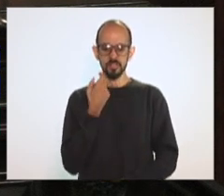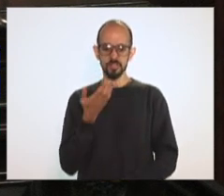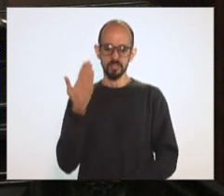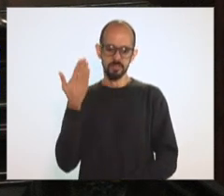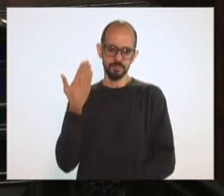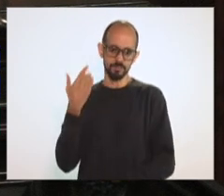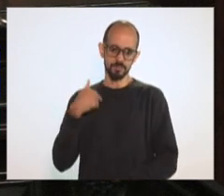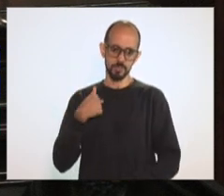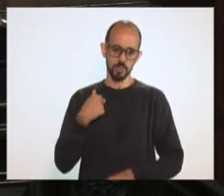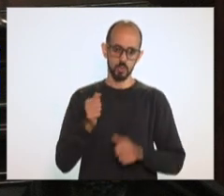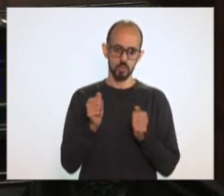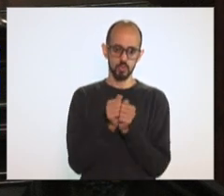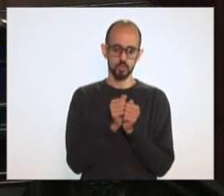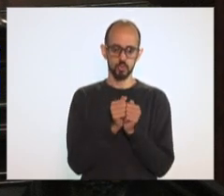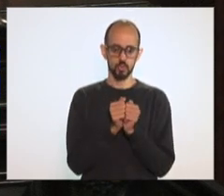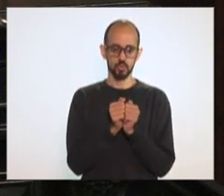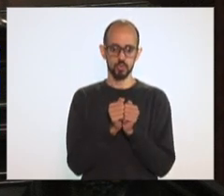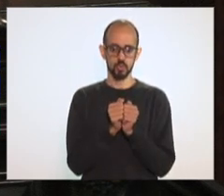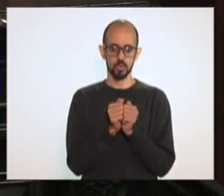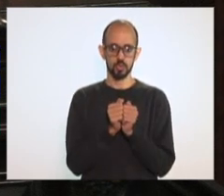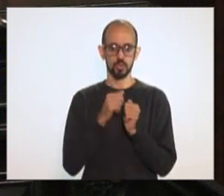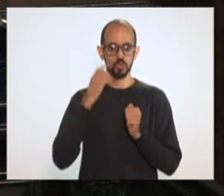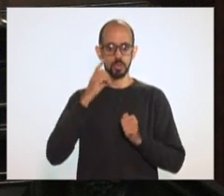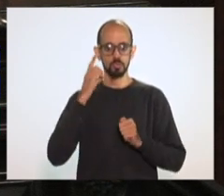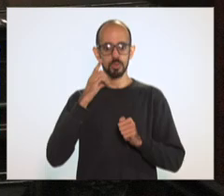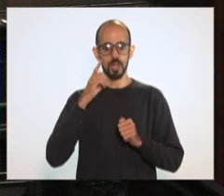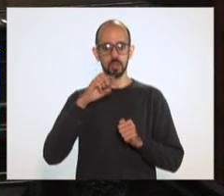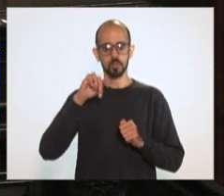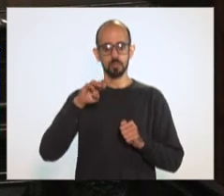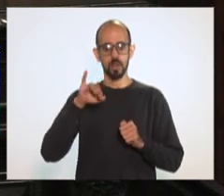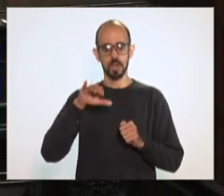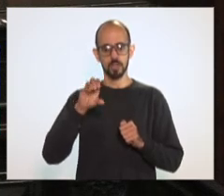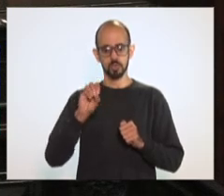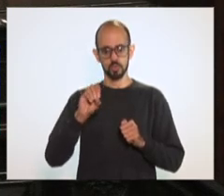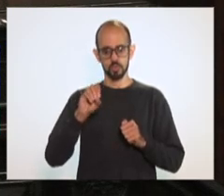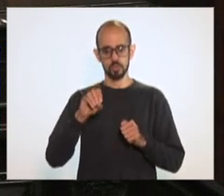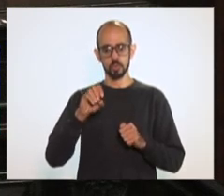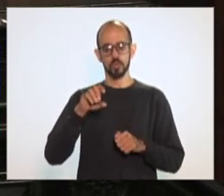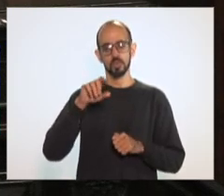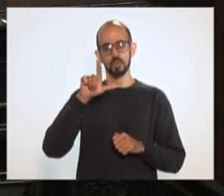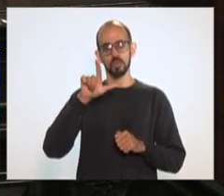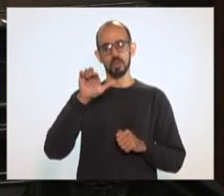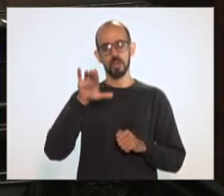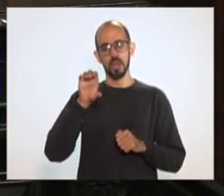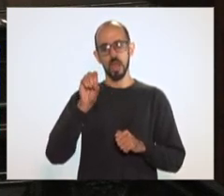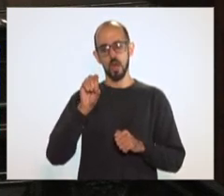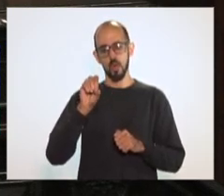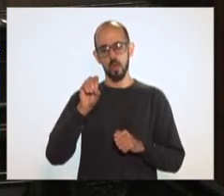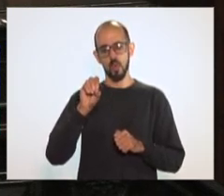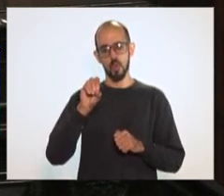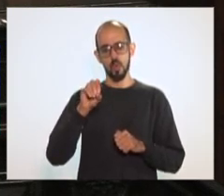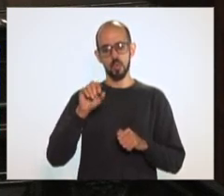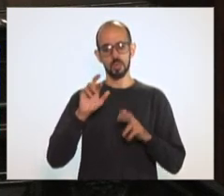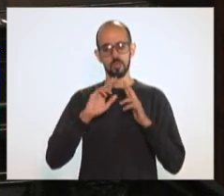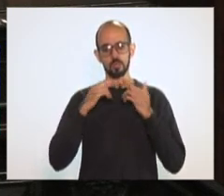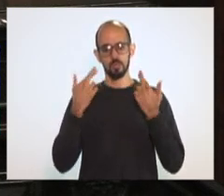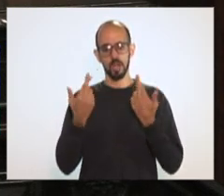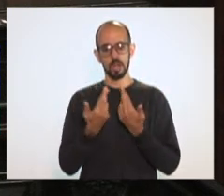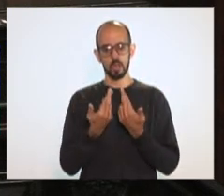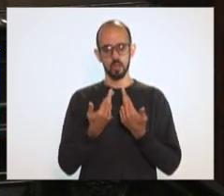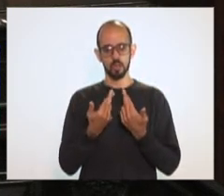estive ao lado do líder do governo, o deputado Márcio Pacheco, ao lado do deputado Léo Vieira, numa reunião promovida